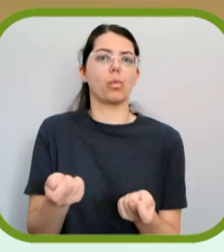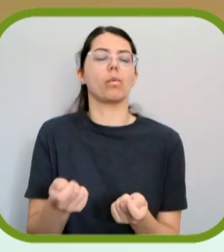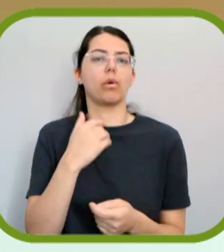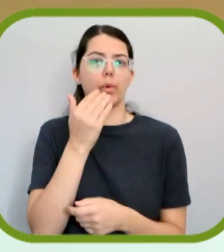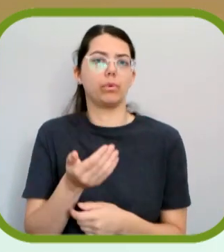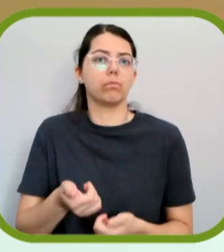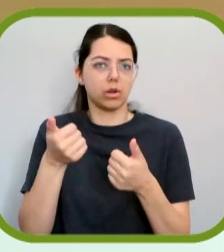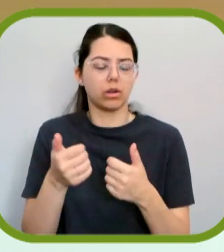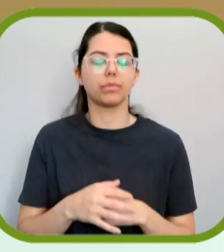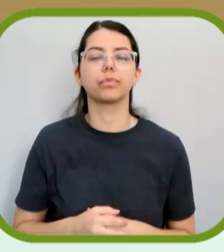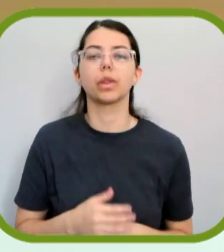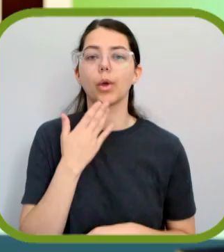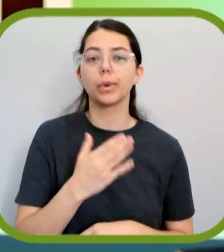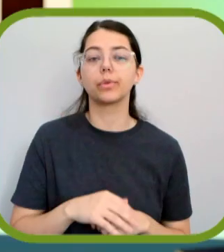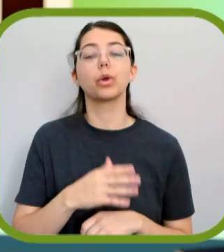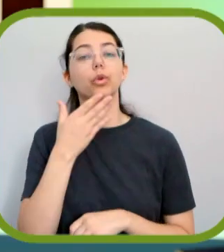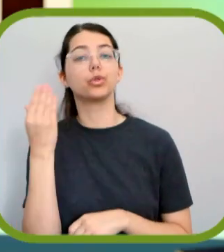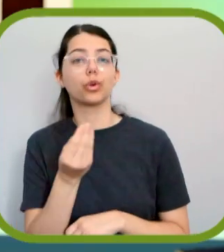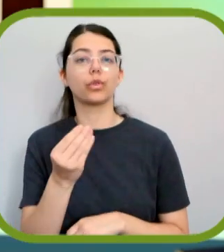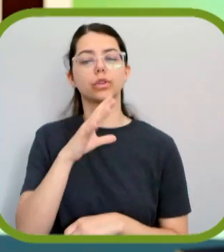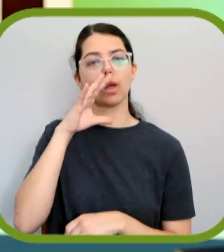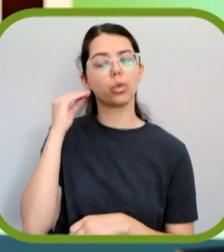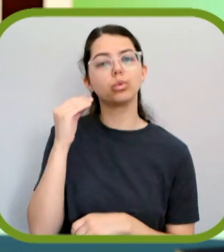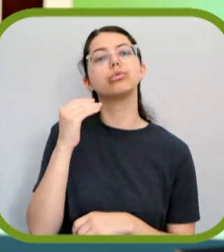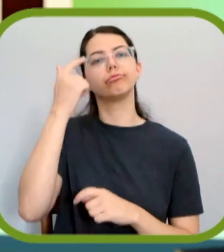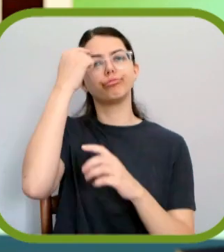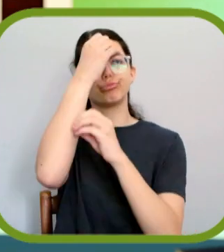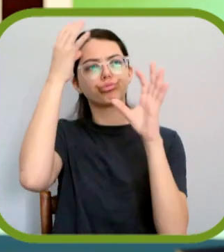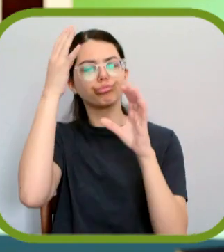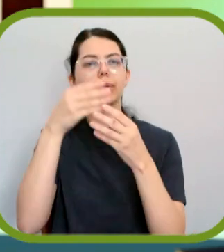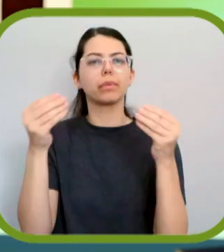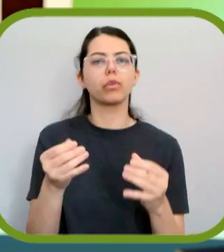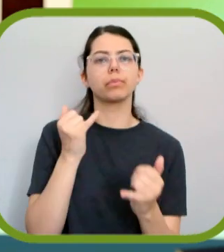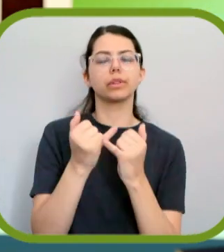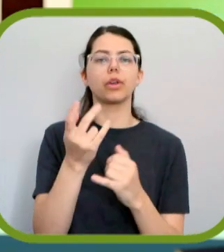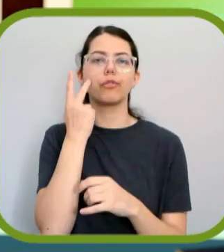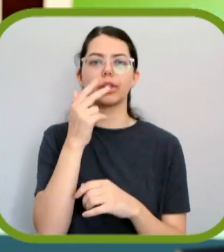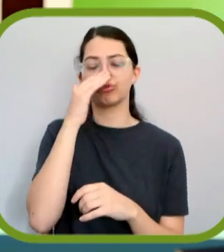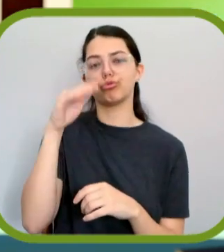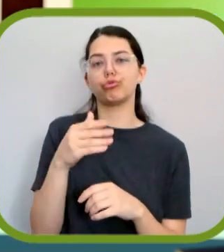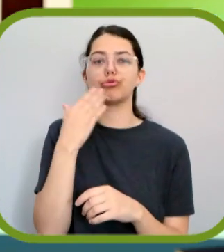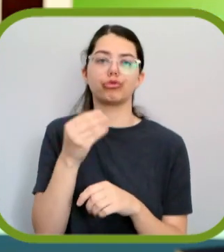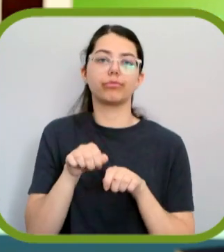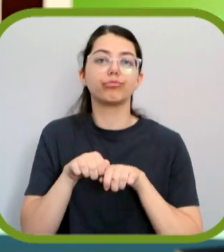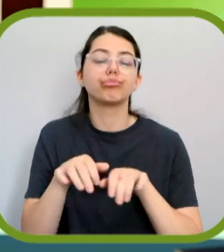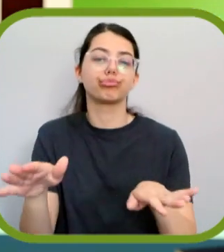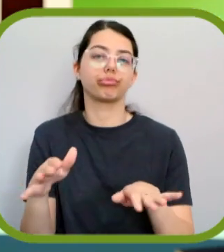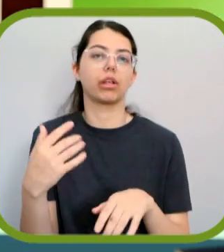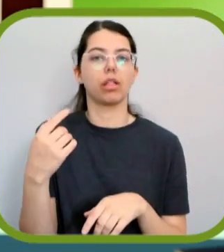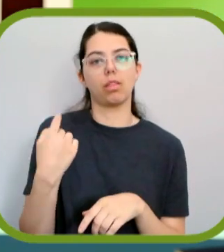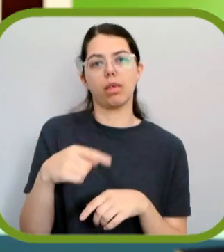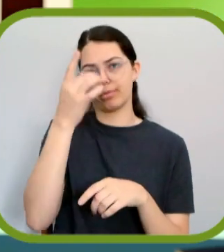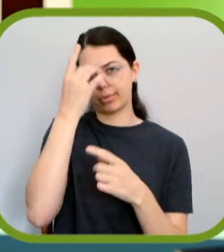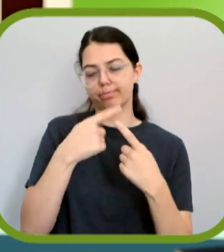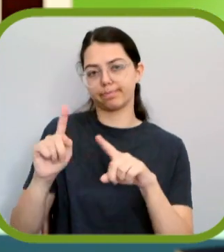todos mais capazes de lidar com estas situações. Obrigada, Carolina. Jovens e adultos têm diferentes visões sobre o papel das redes sociais na vida